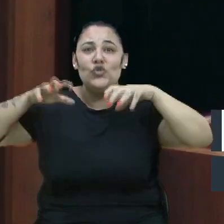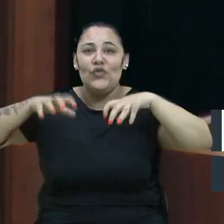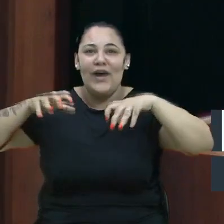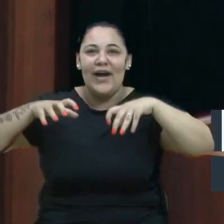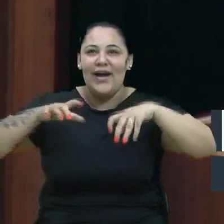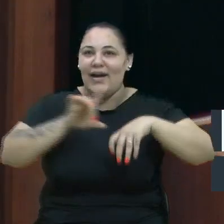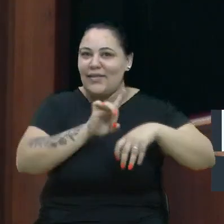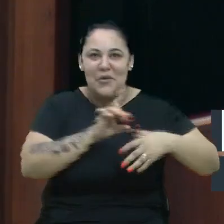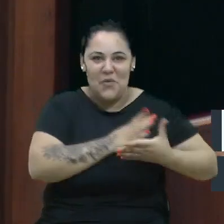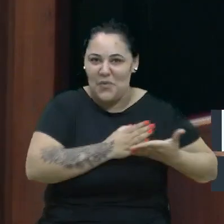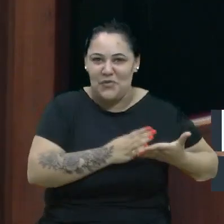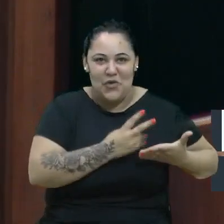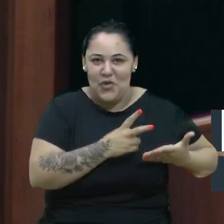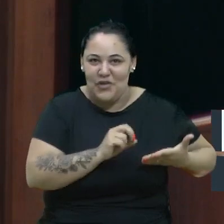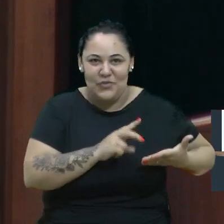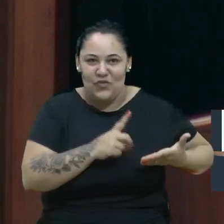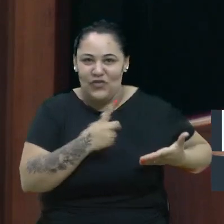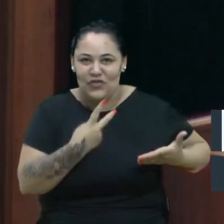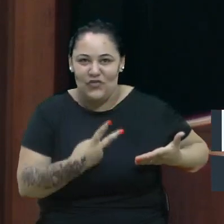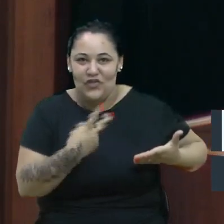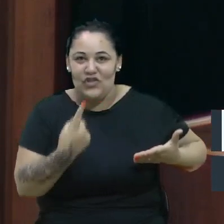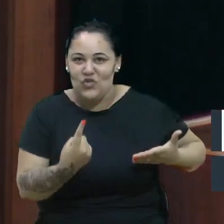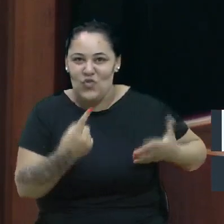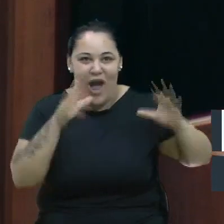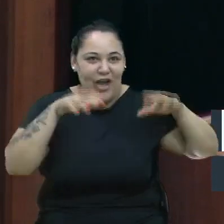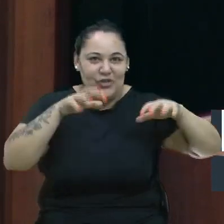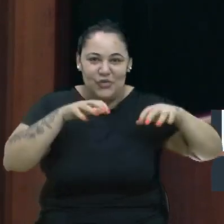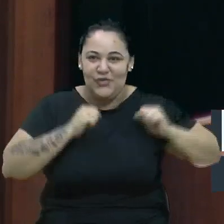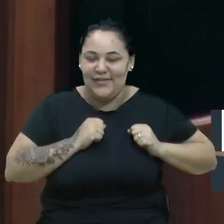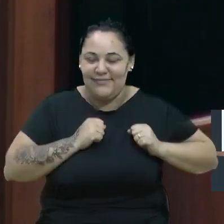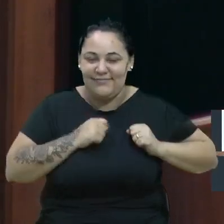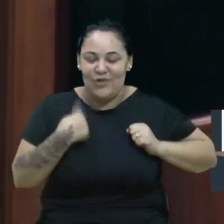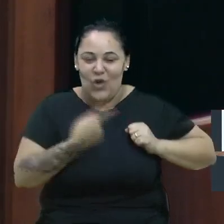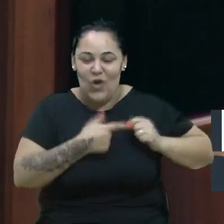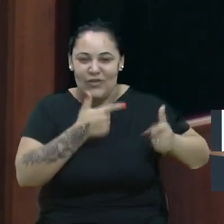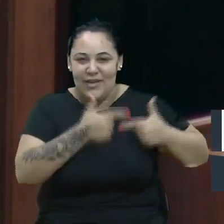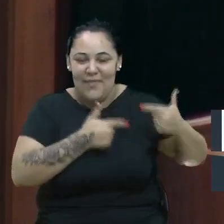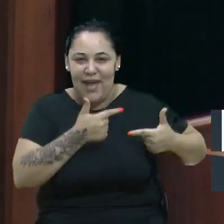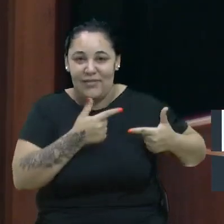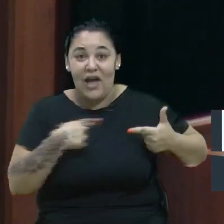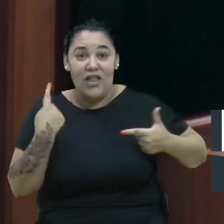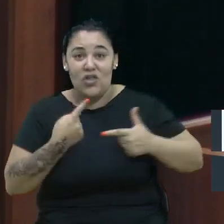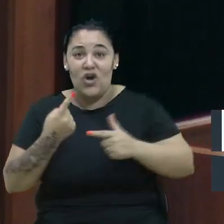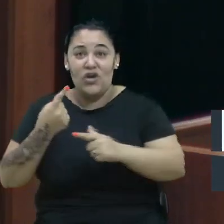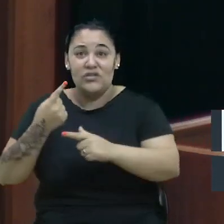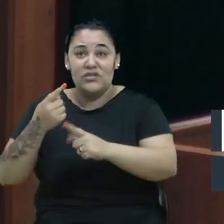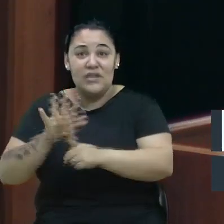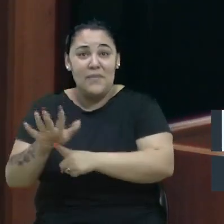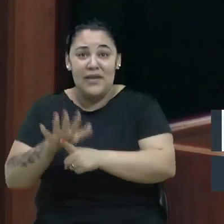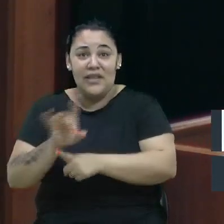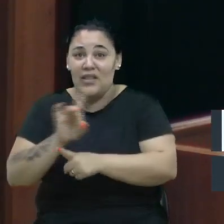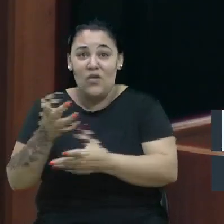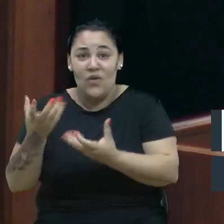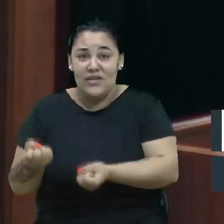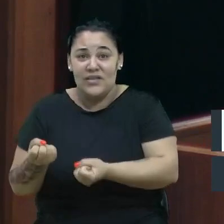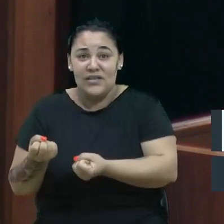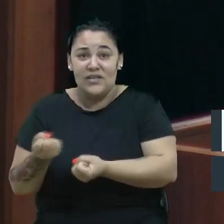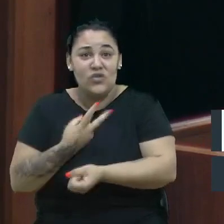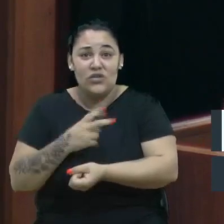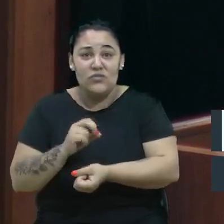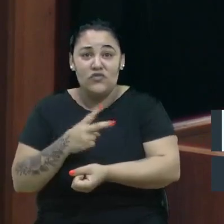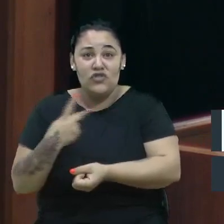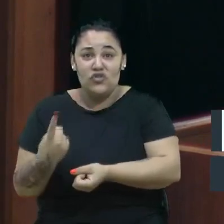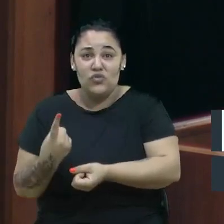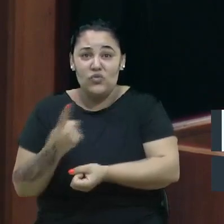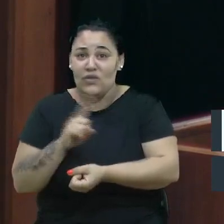foi o início da nossa legislatura. E as nossas indicações, elas não são executadas desde 2021.